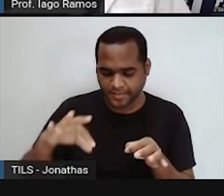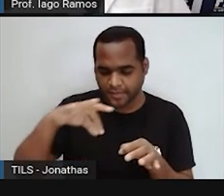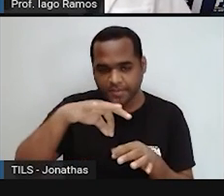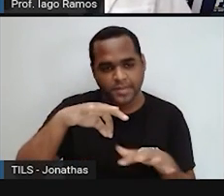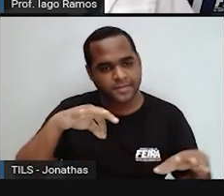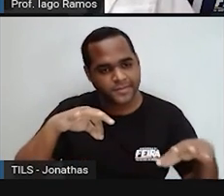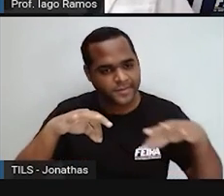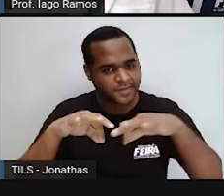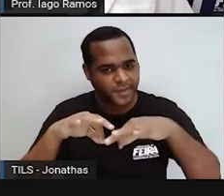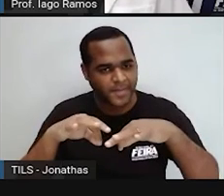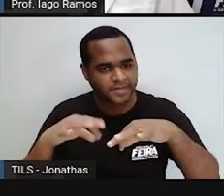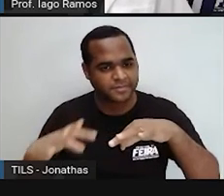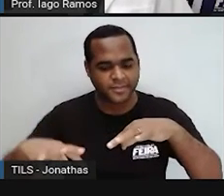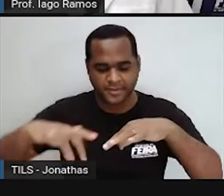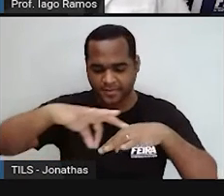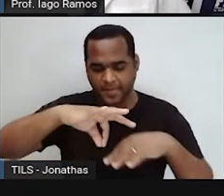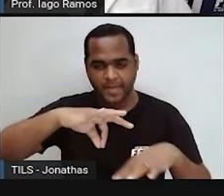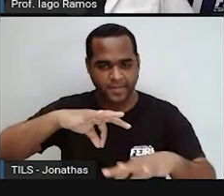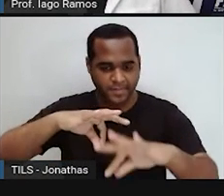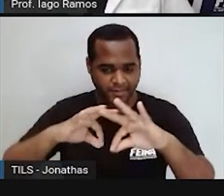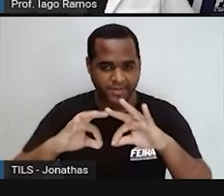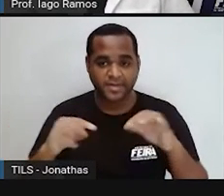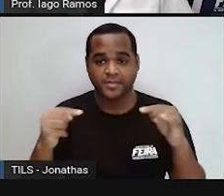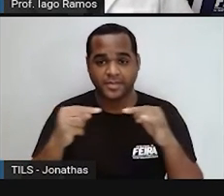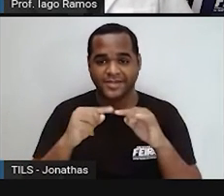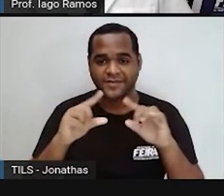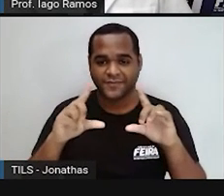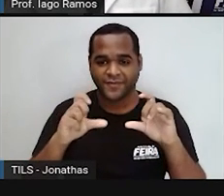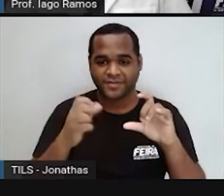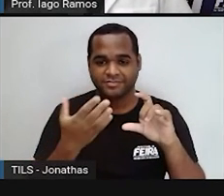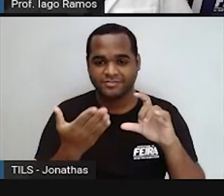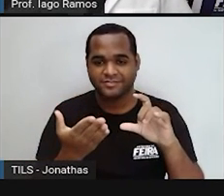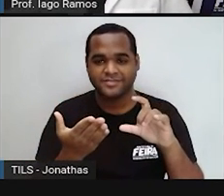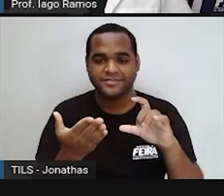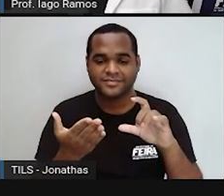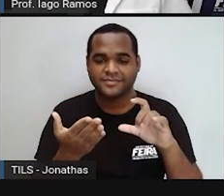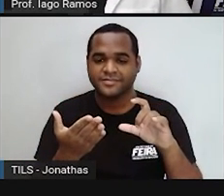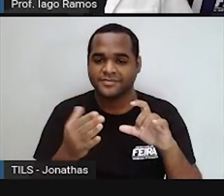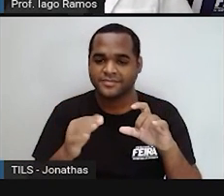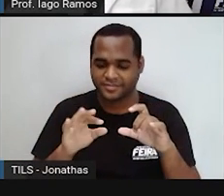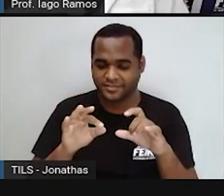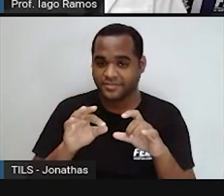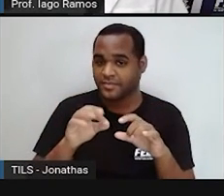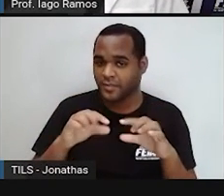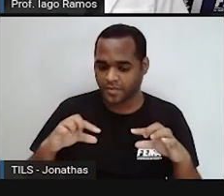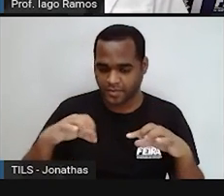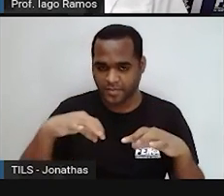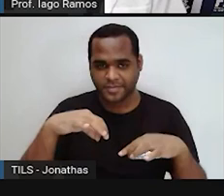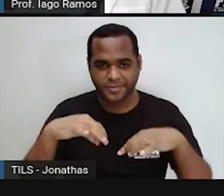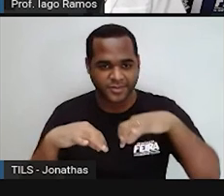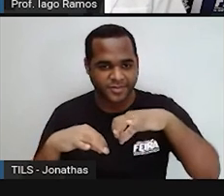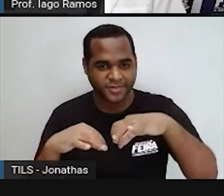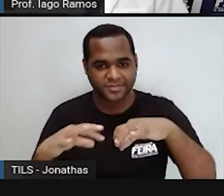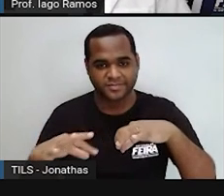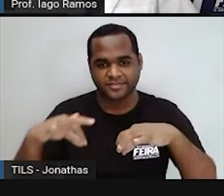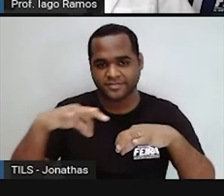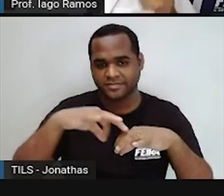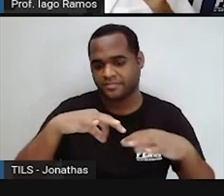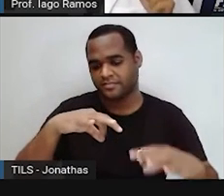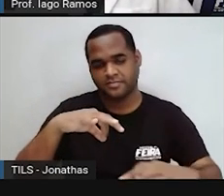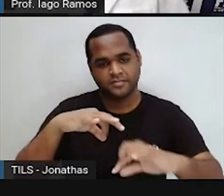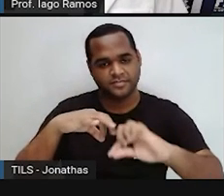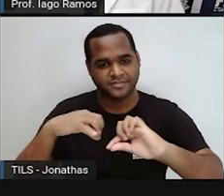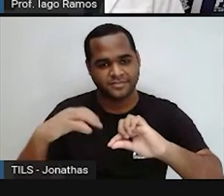olha aqui como estarei na imagem tá a gente faz aquela dobra Zinha ali ó no